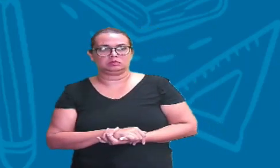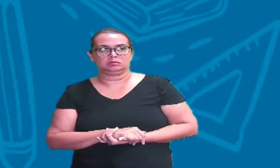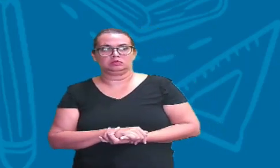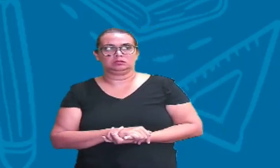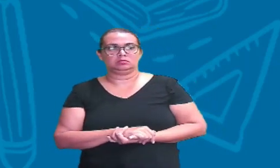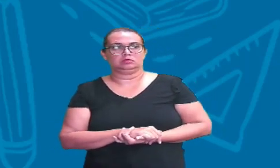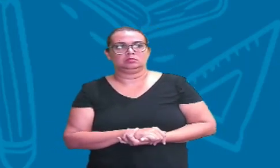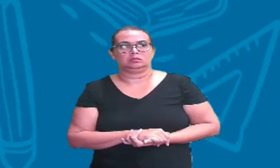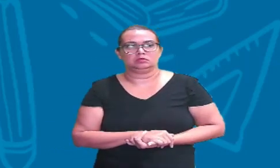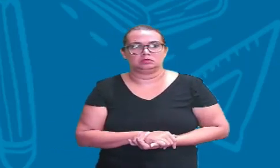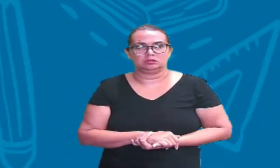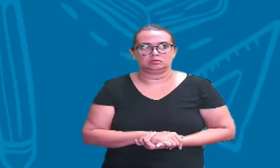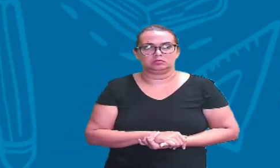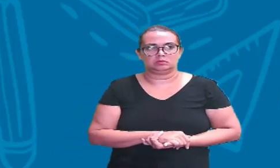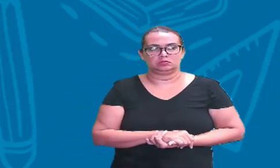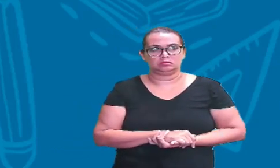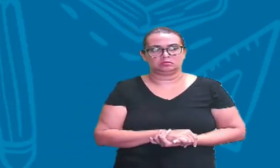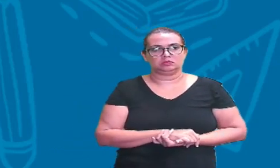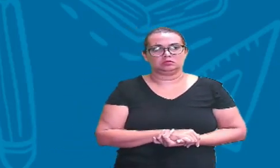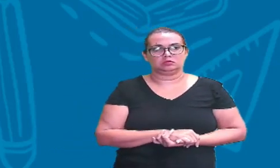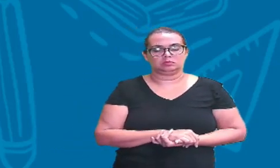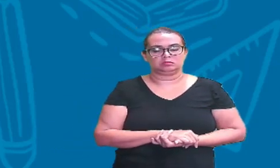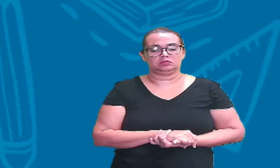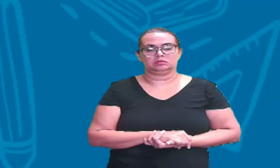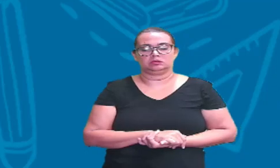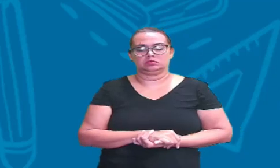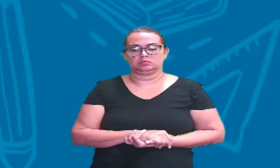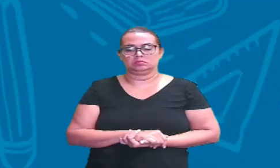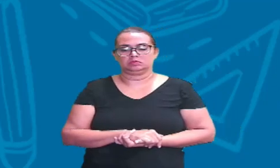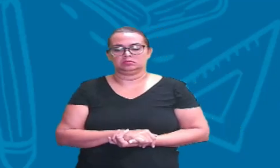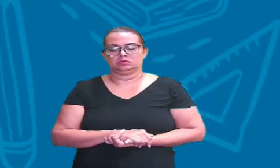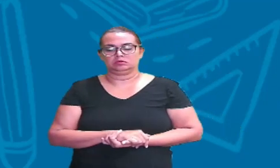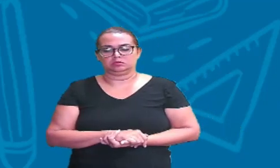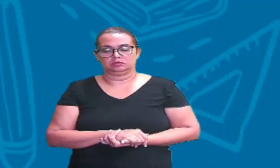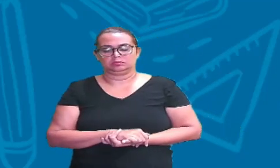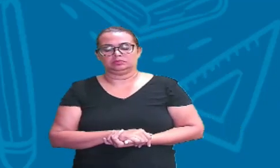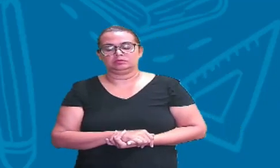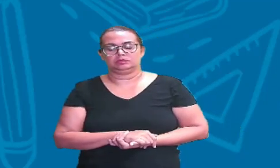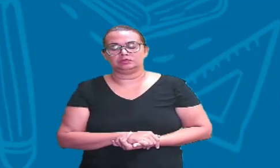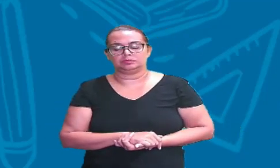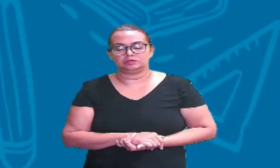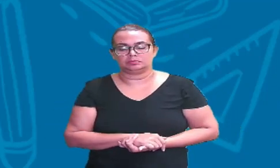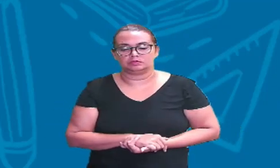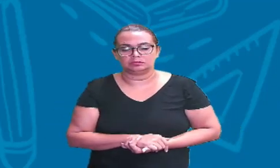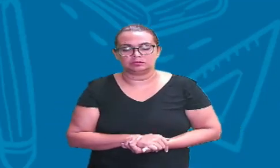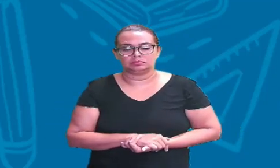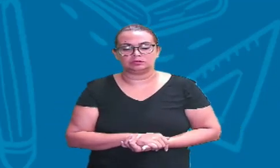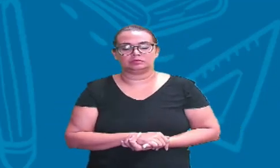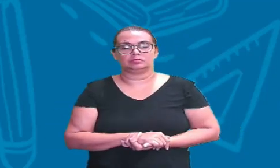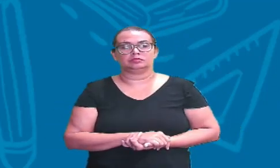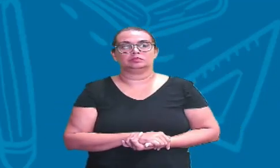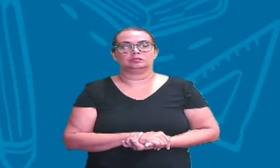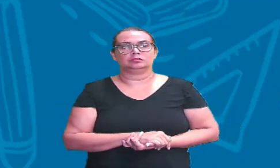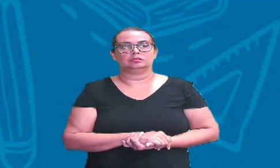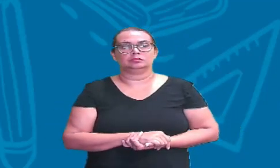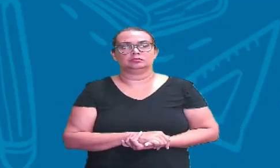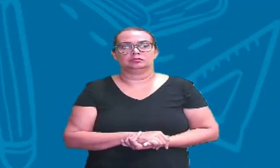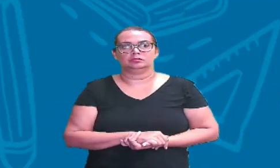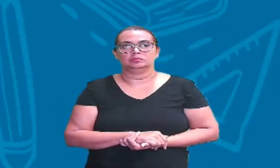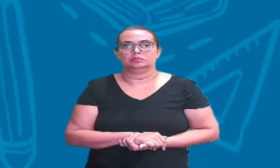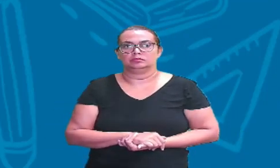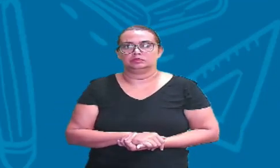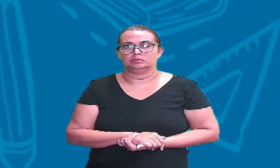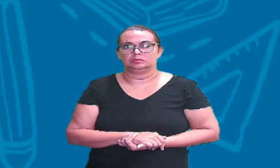próximo com números, tá? Enquanto isso, vamos lá, vamos observar essas